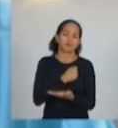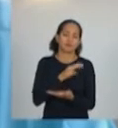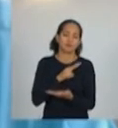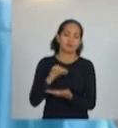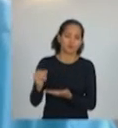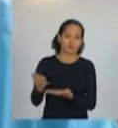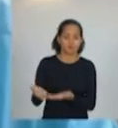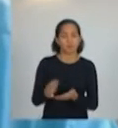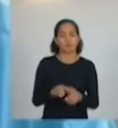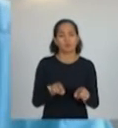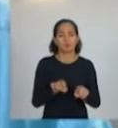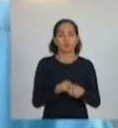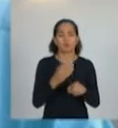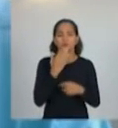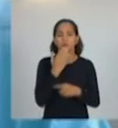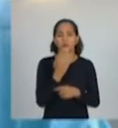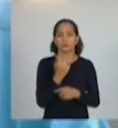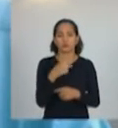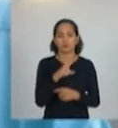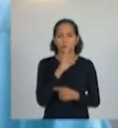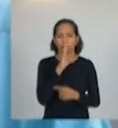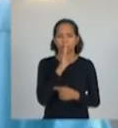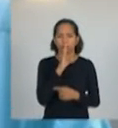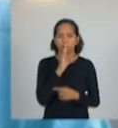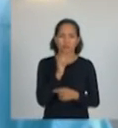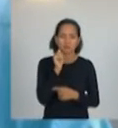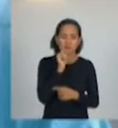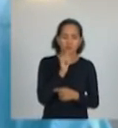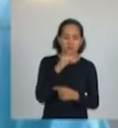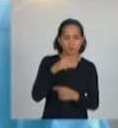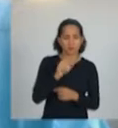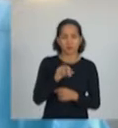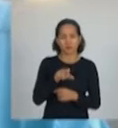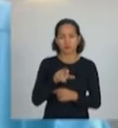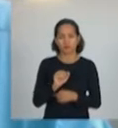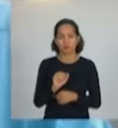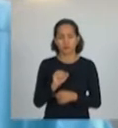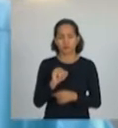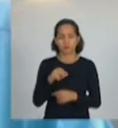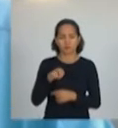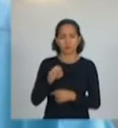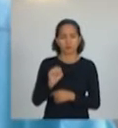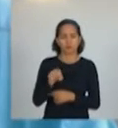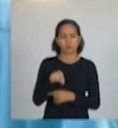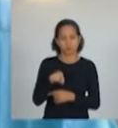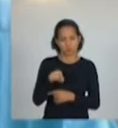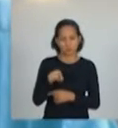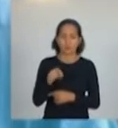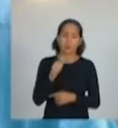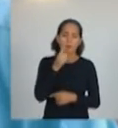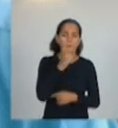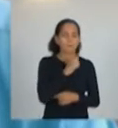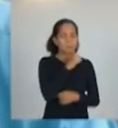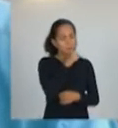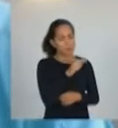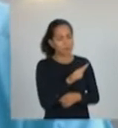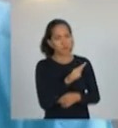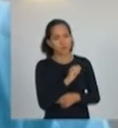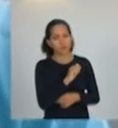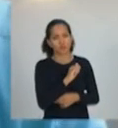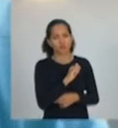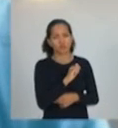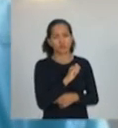Como também quero pedir um minuto de silêncio para a senhora Maria Inês Machado de Miranda, que é a mãe da Juscelia, que é chefe